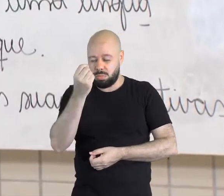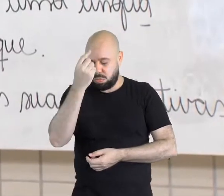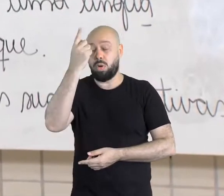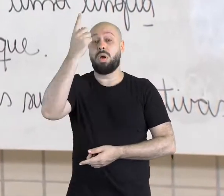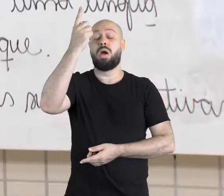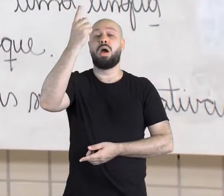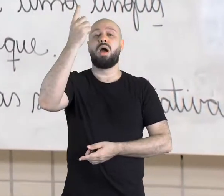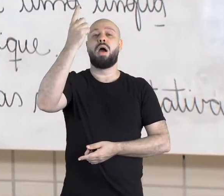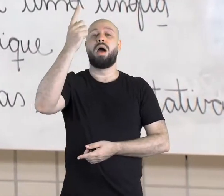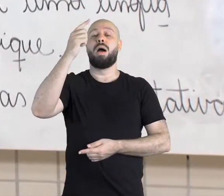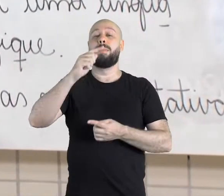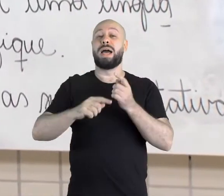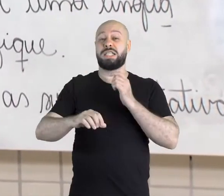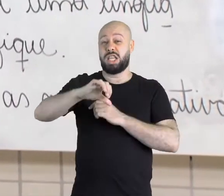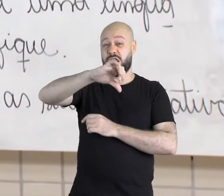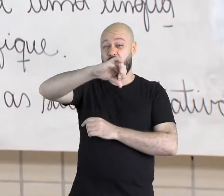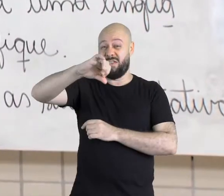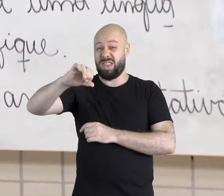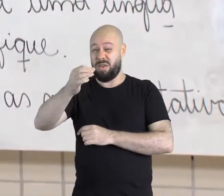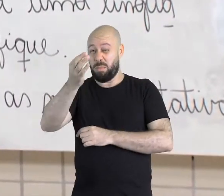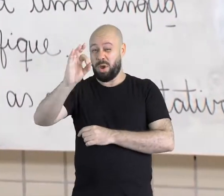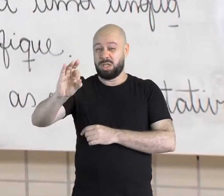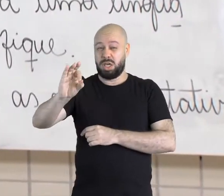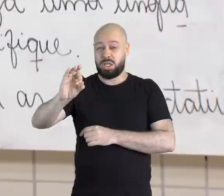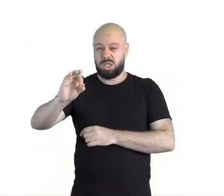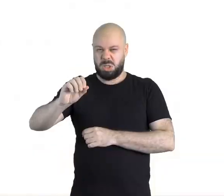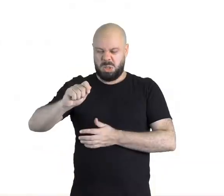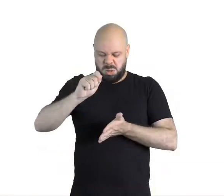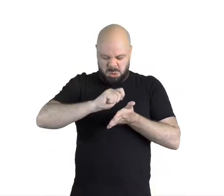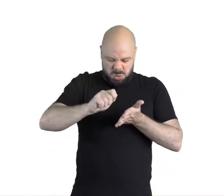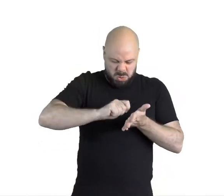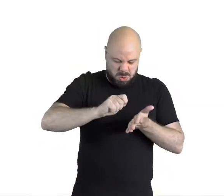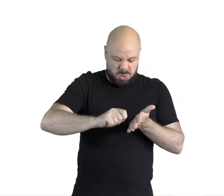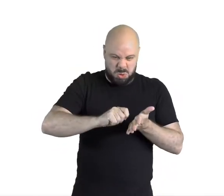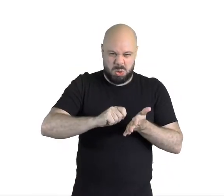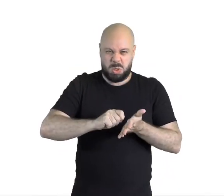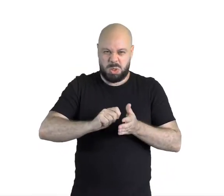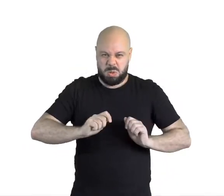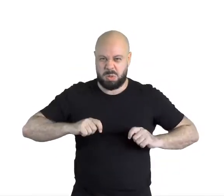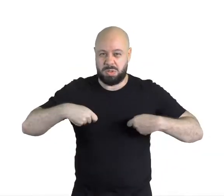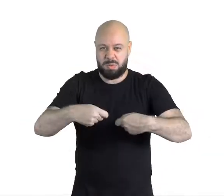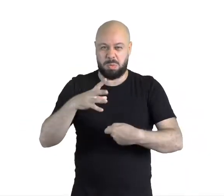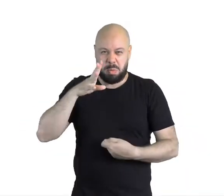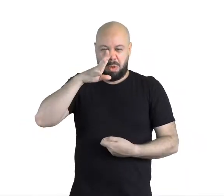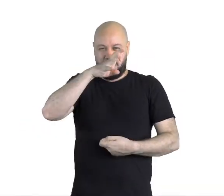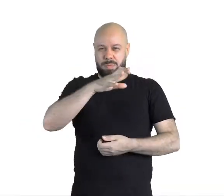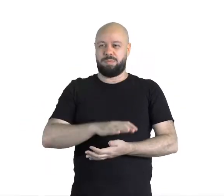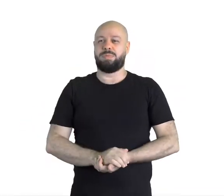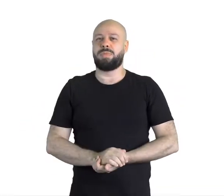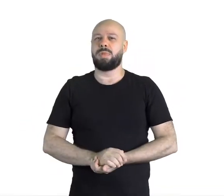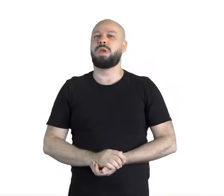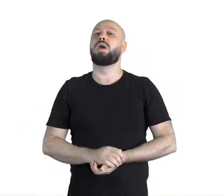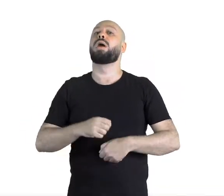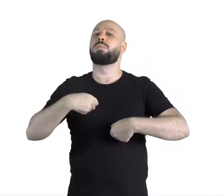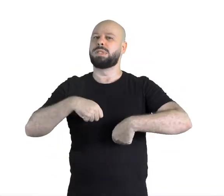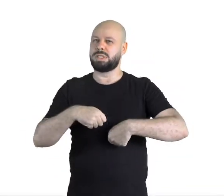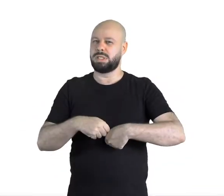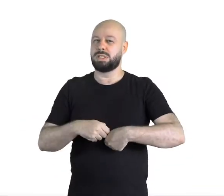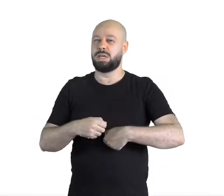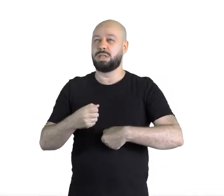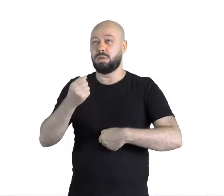de transpiração. Então, olha aí, para você escrever bem, você precisa de um pouquinho de inspiração, mas você